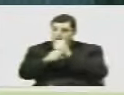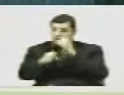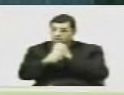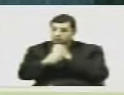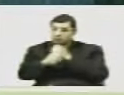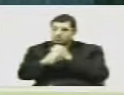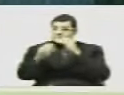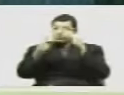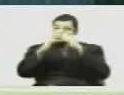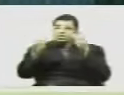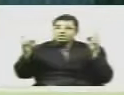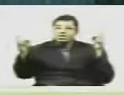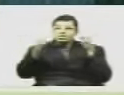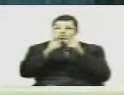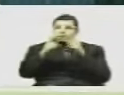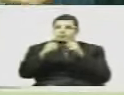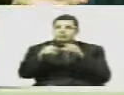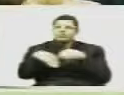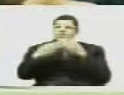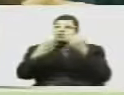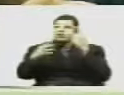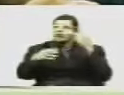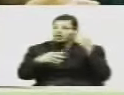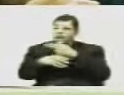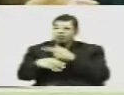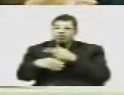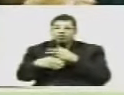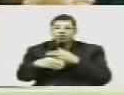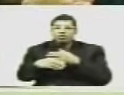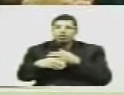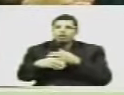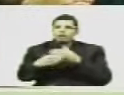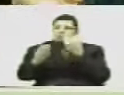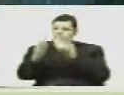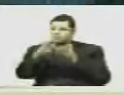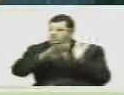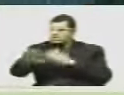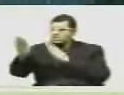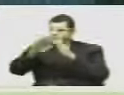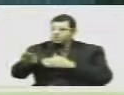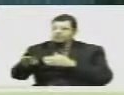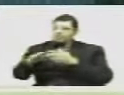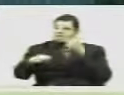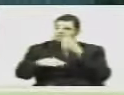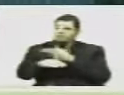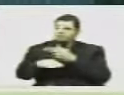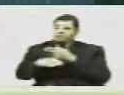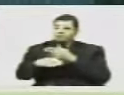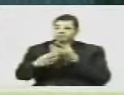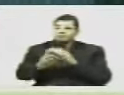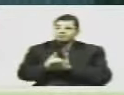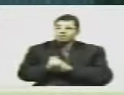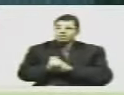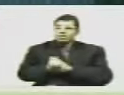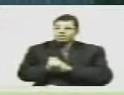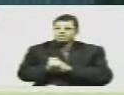orçamento doméstico diminuir? É cortar despesa. despesas